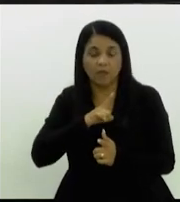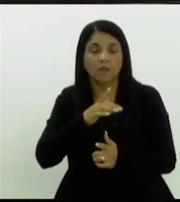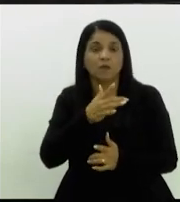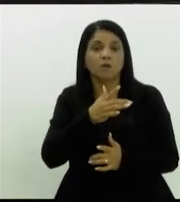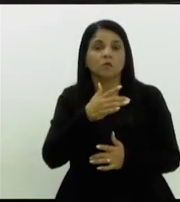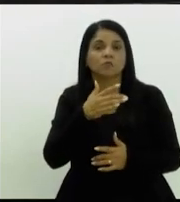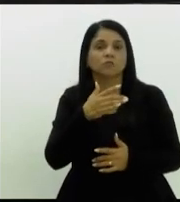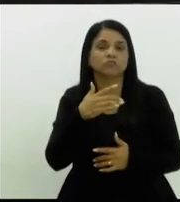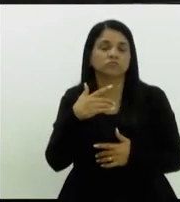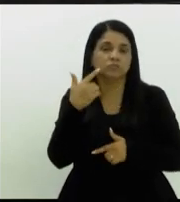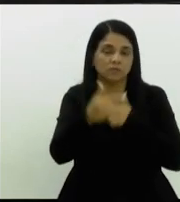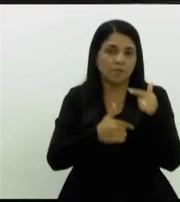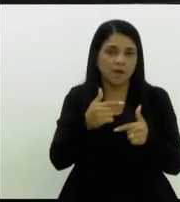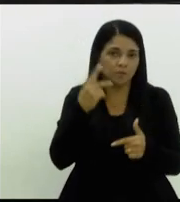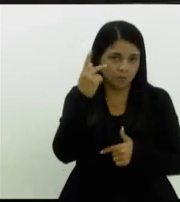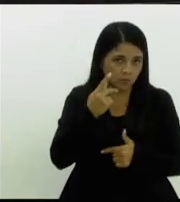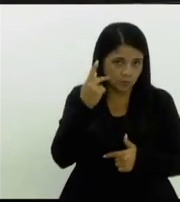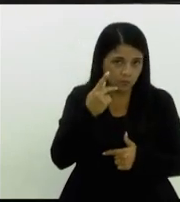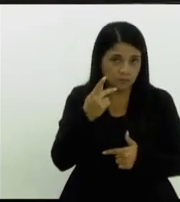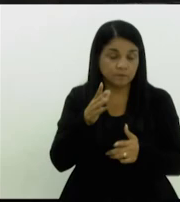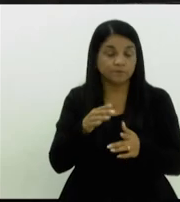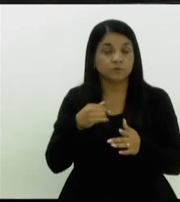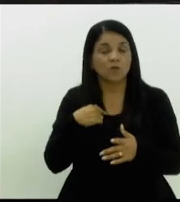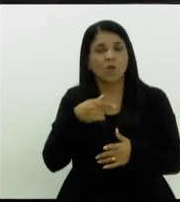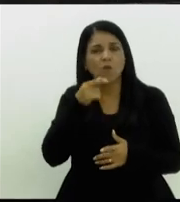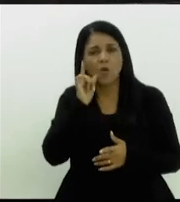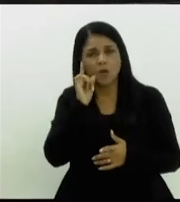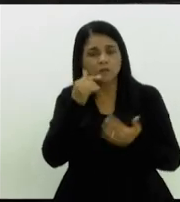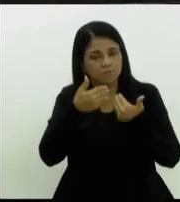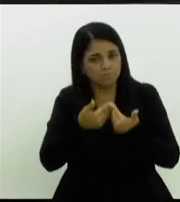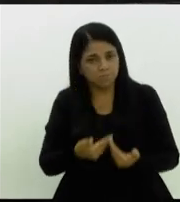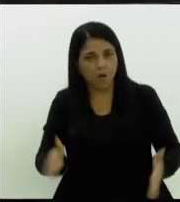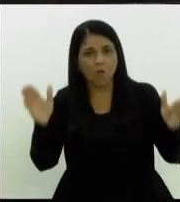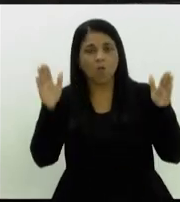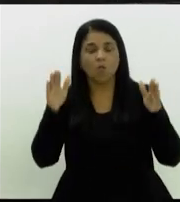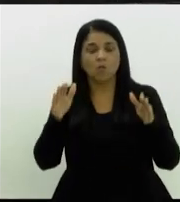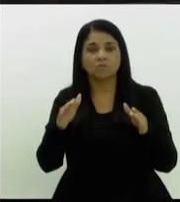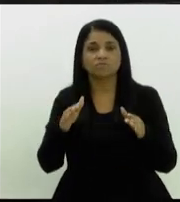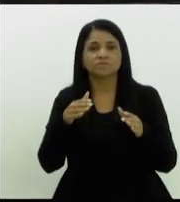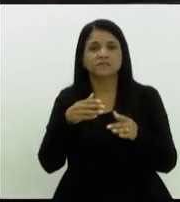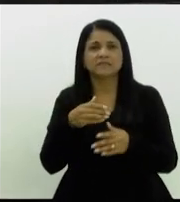públicos. Lançamos essa frente ontem com aproximadamente